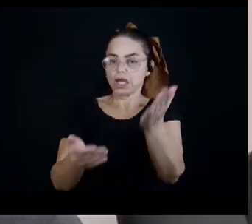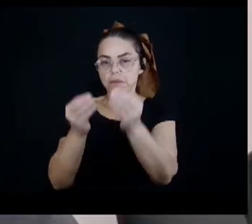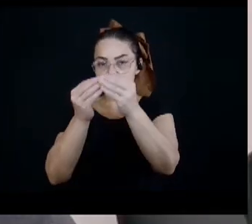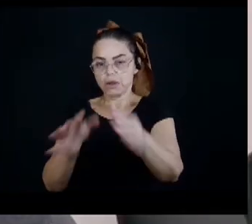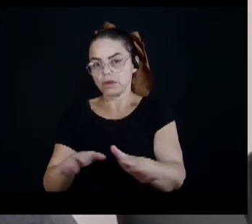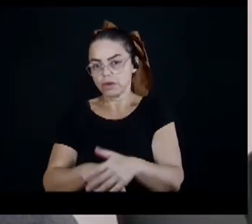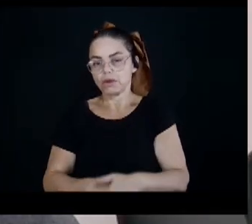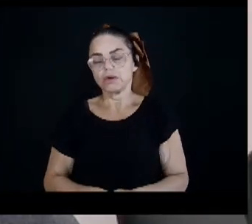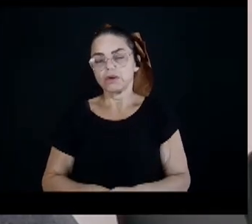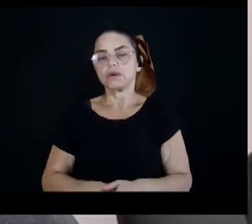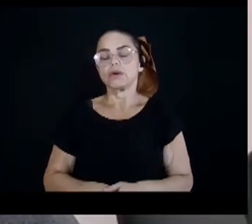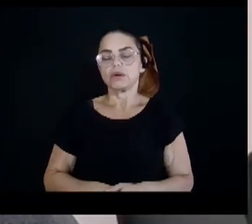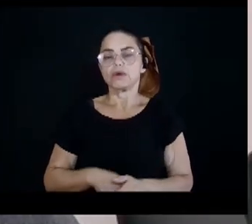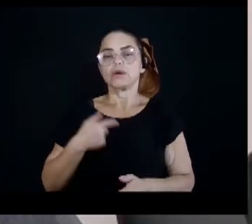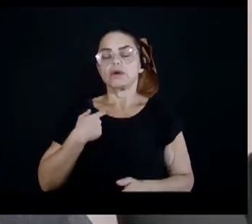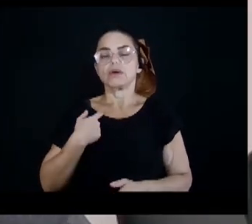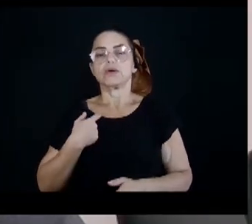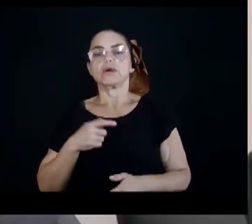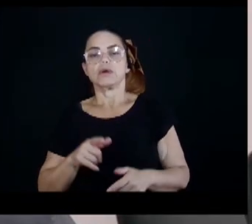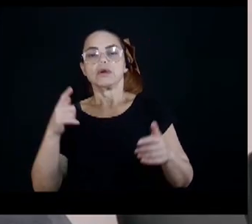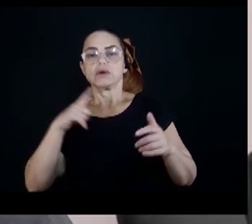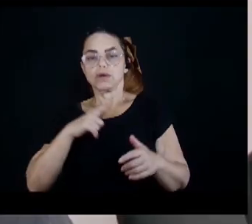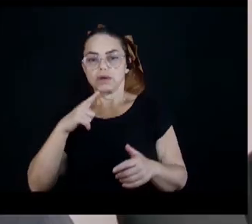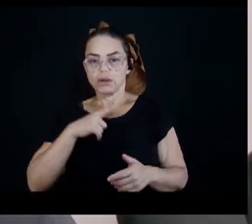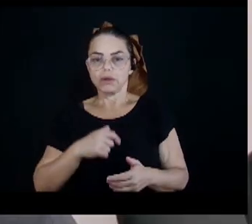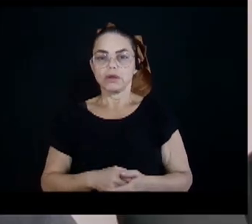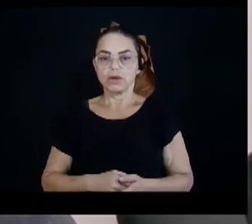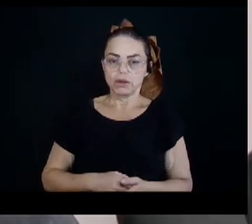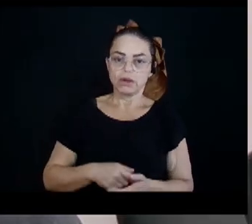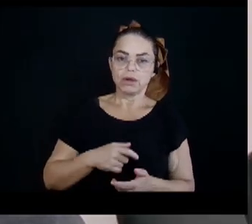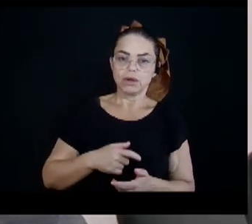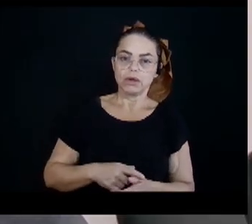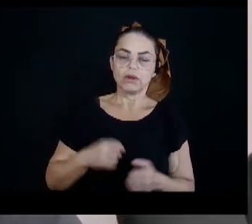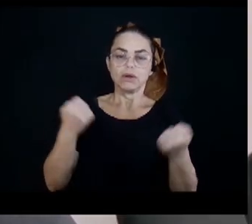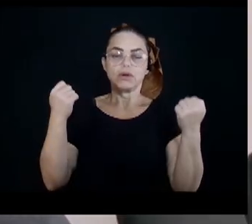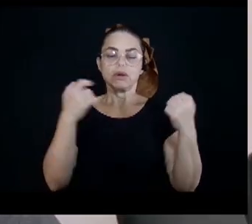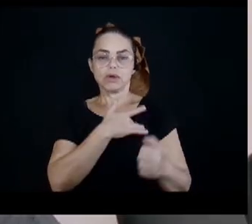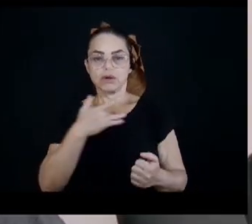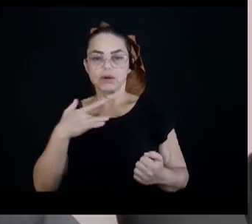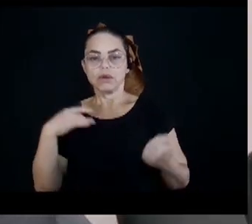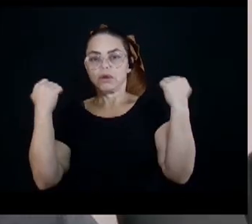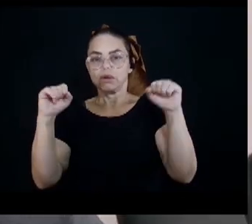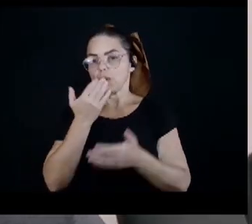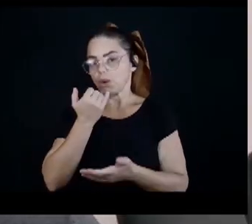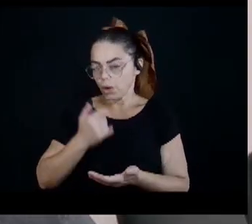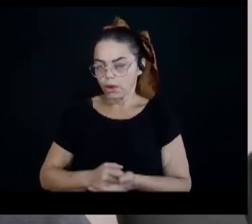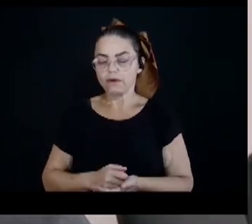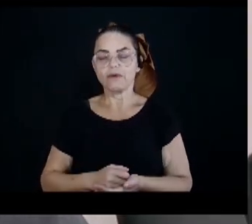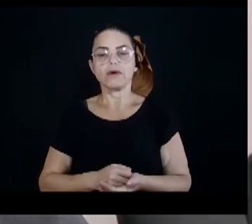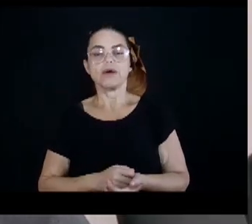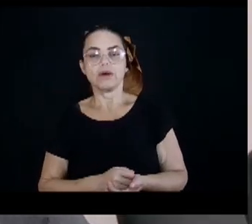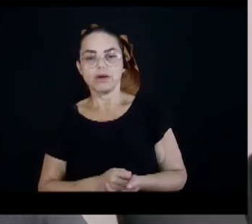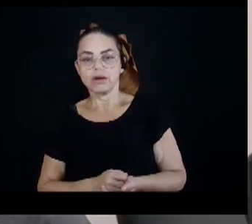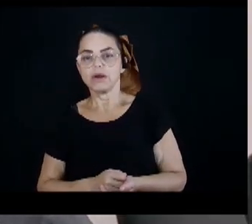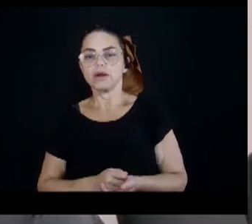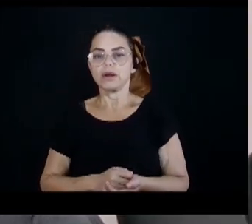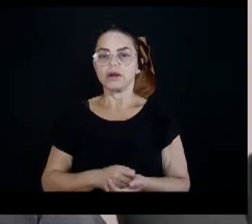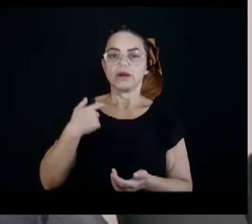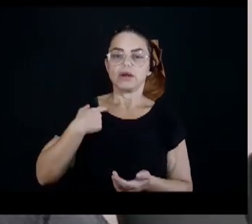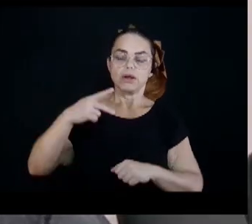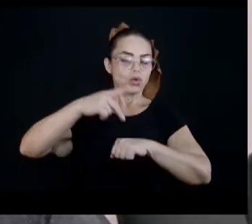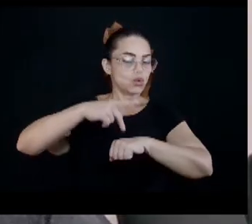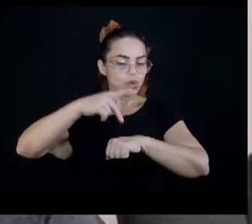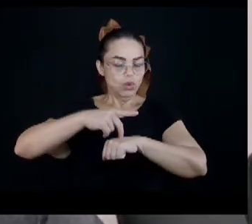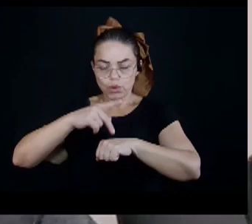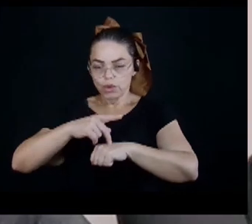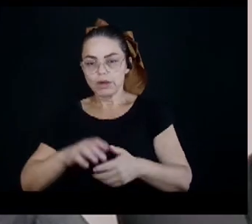de rua, a gente está tendo um boom em comidas fitness, em comidas proteicas, em venda de proteína. O